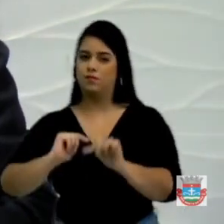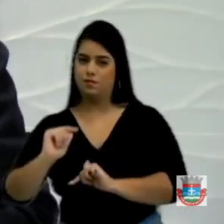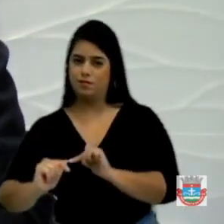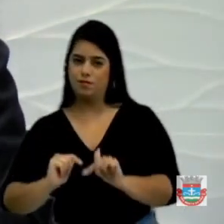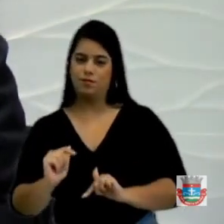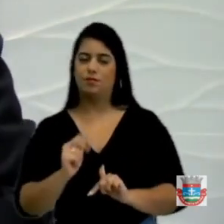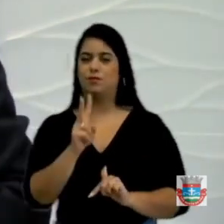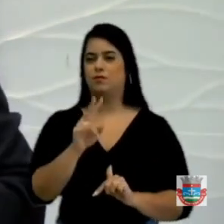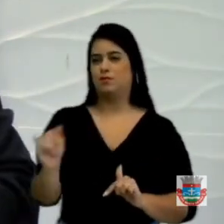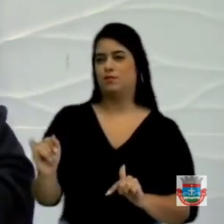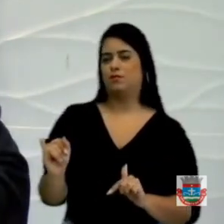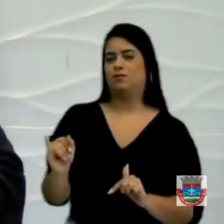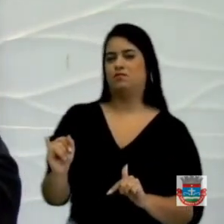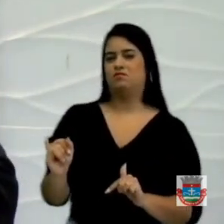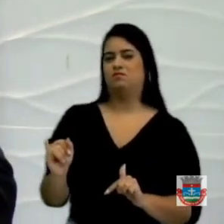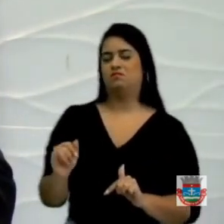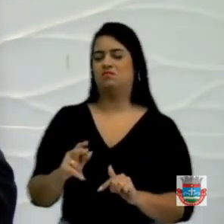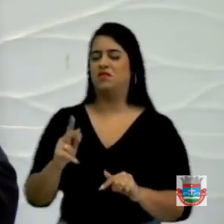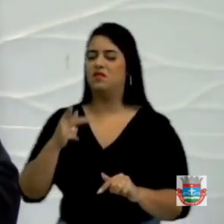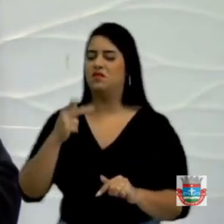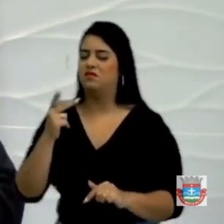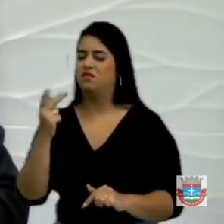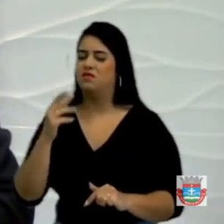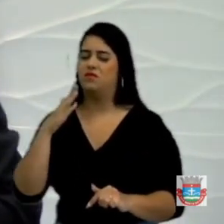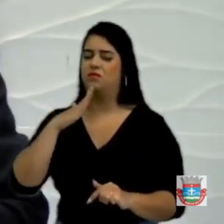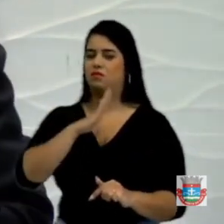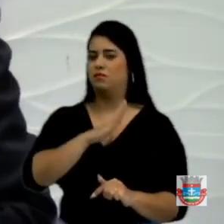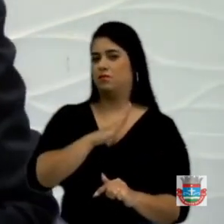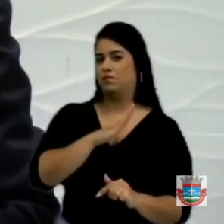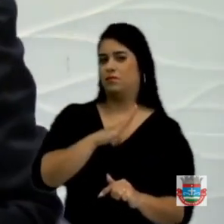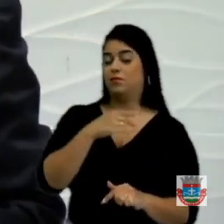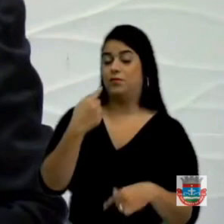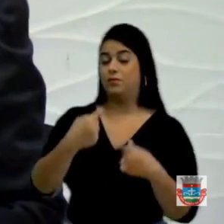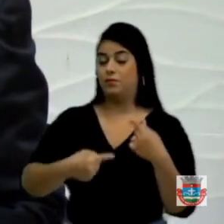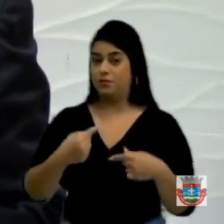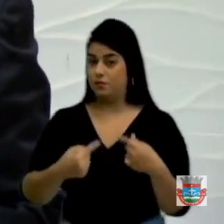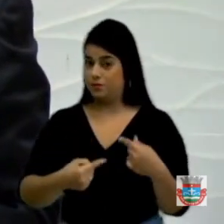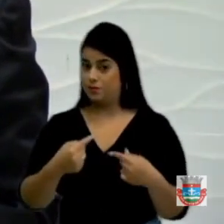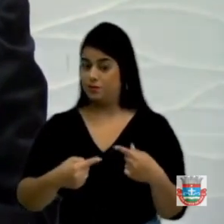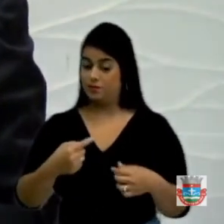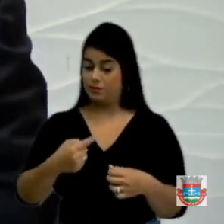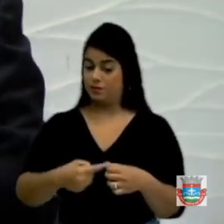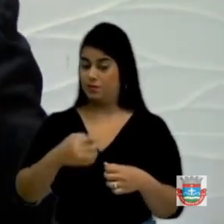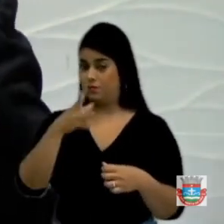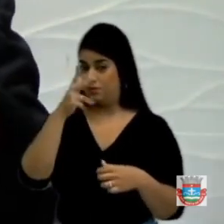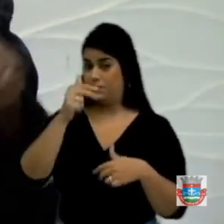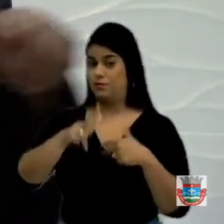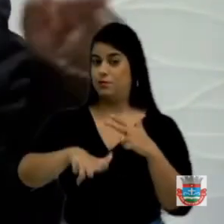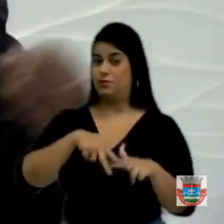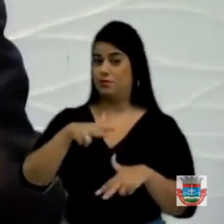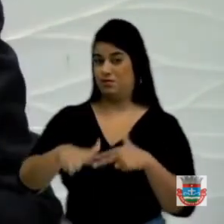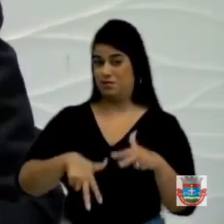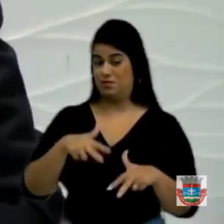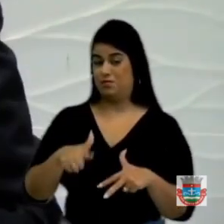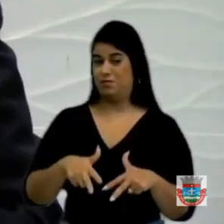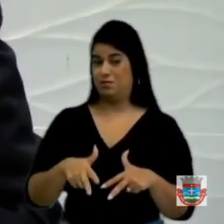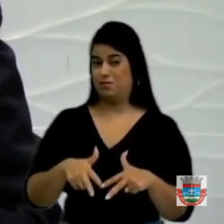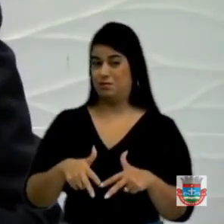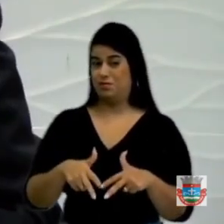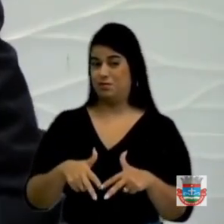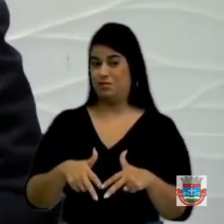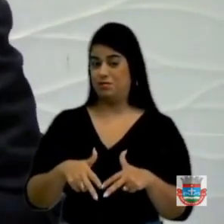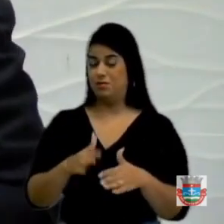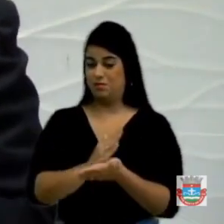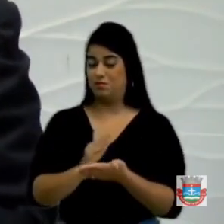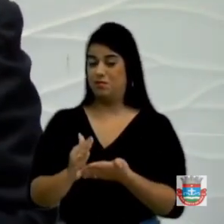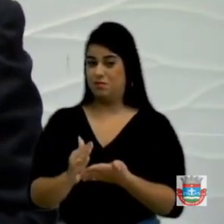já vai denegrir a imagem do vereador. A política aqui em São Bento, essa política agora que nós vamos enfrentar,